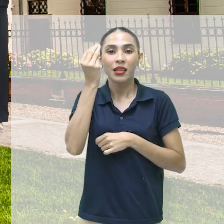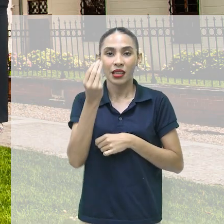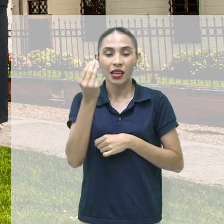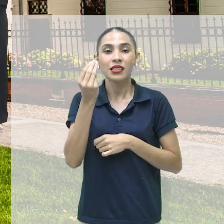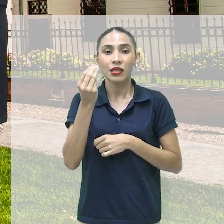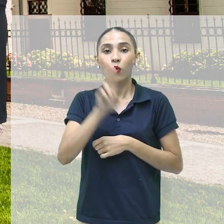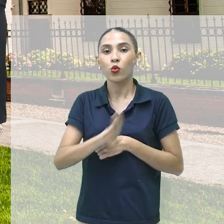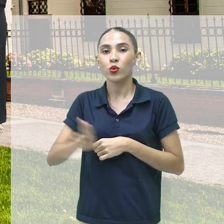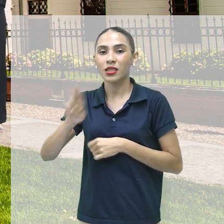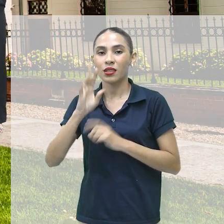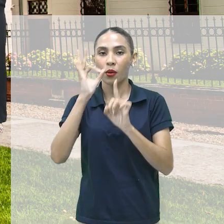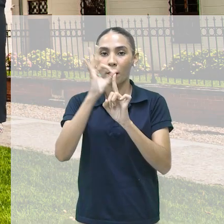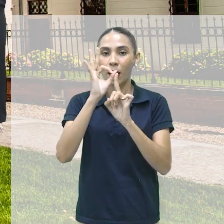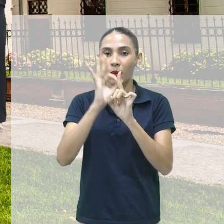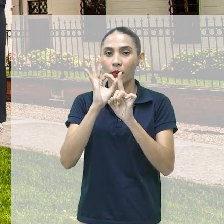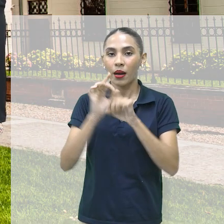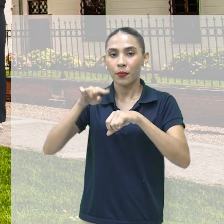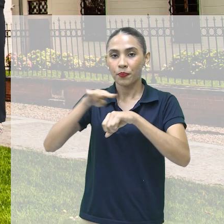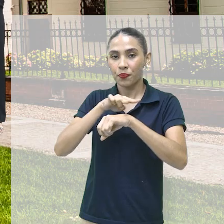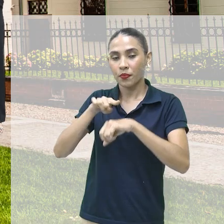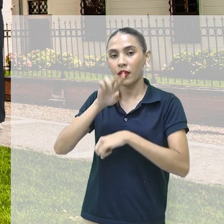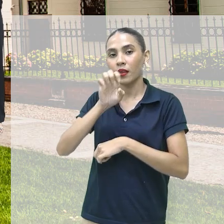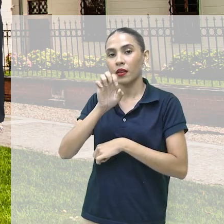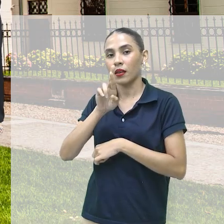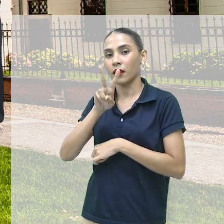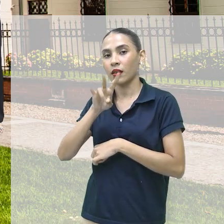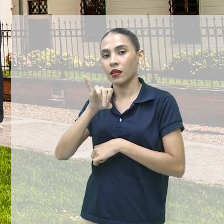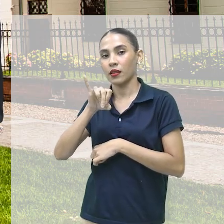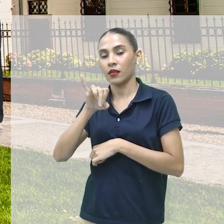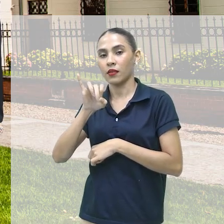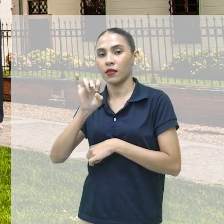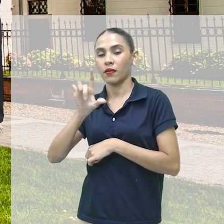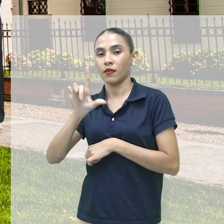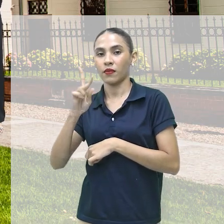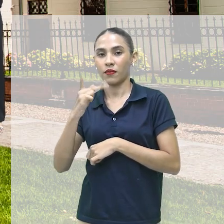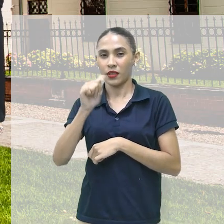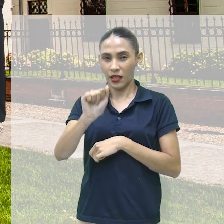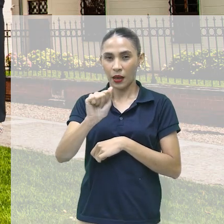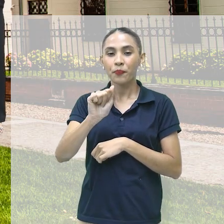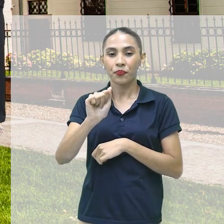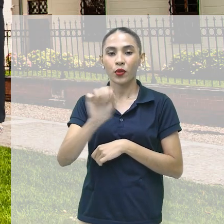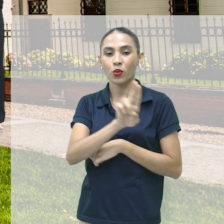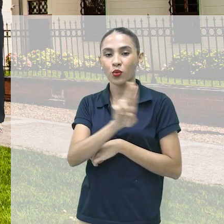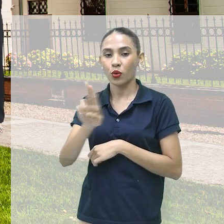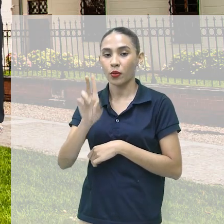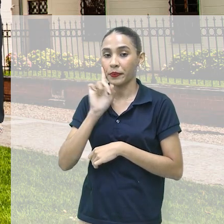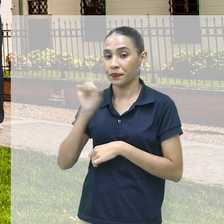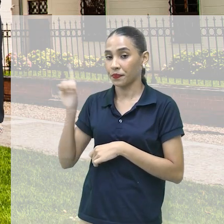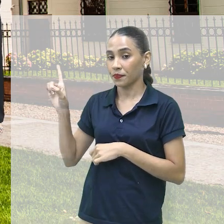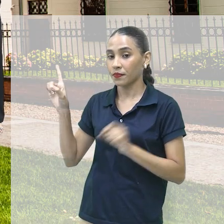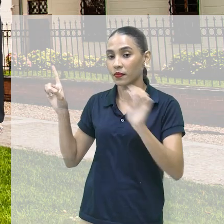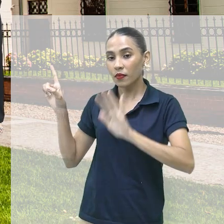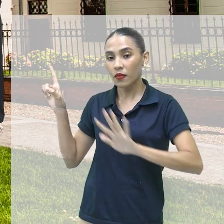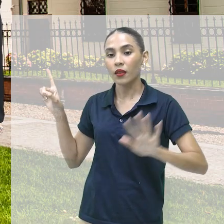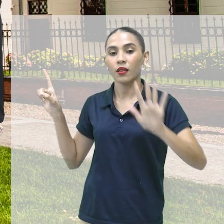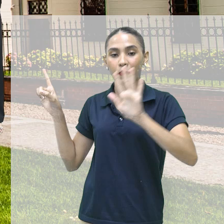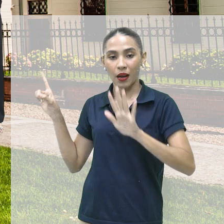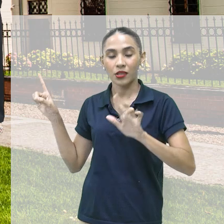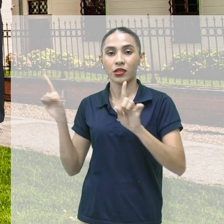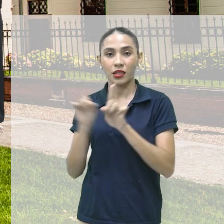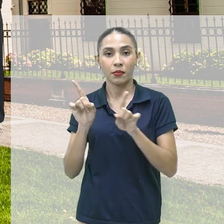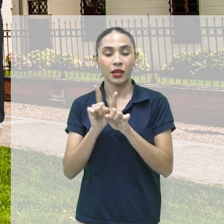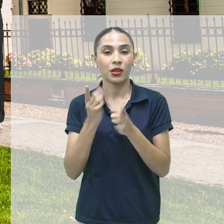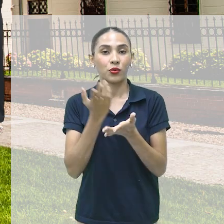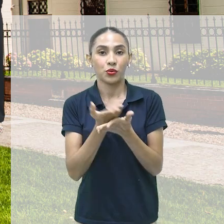pioneiros com ervilhas. Aqui a gente observa o nome dessa espécie. E a gente tem a representação das imagens,